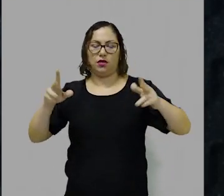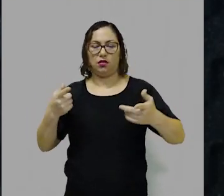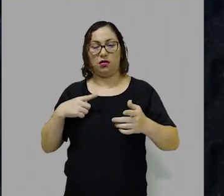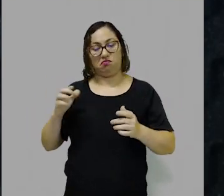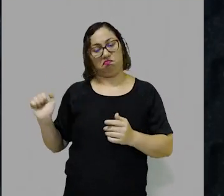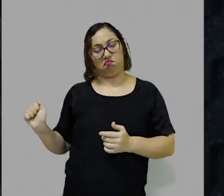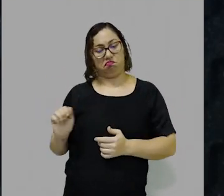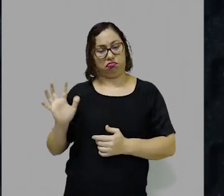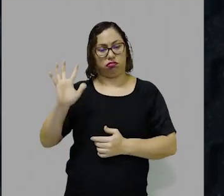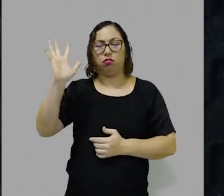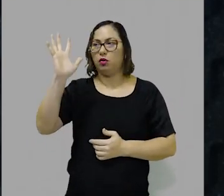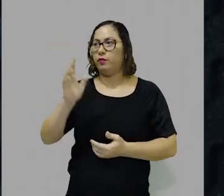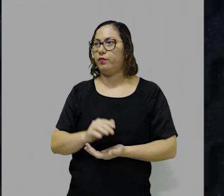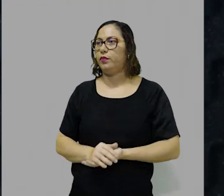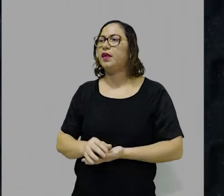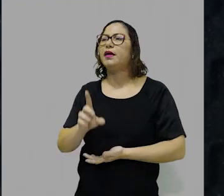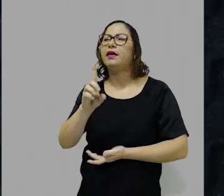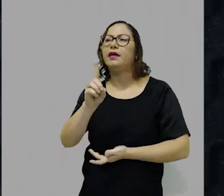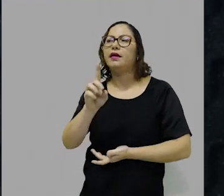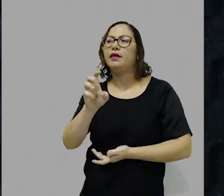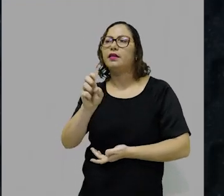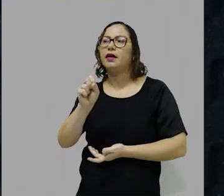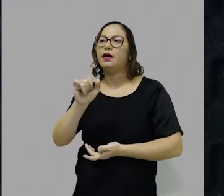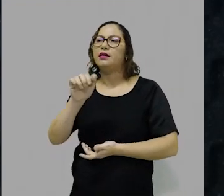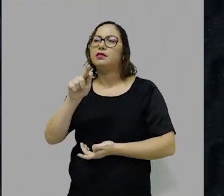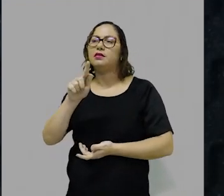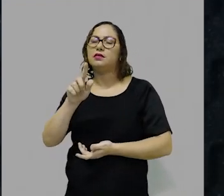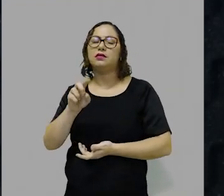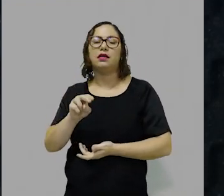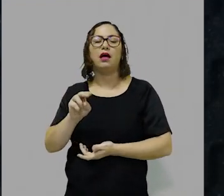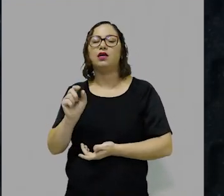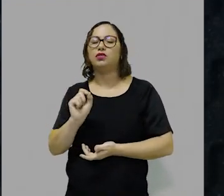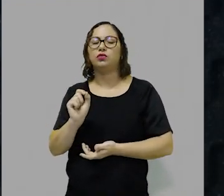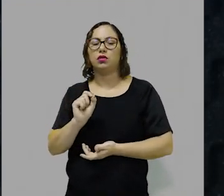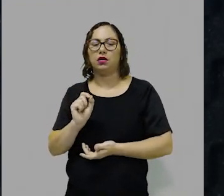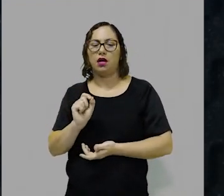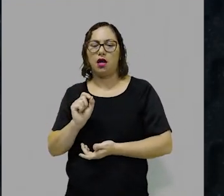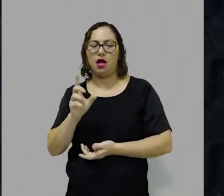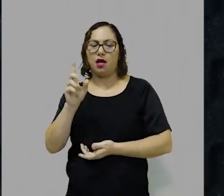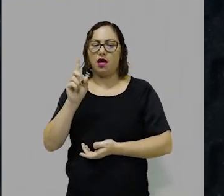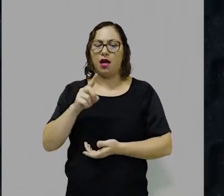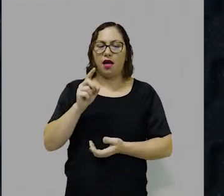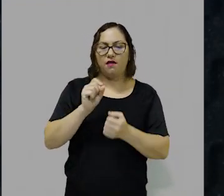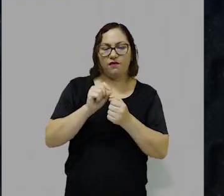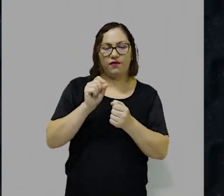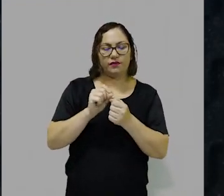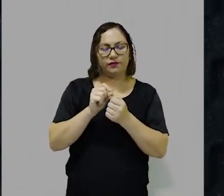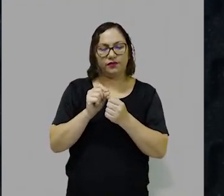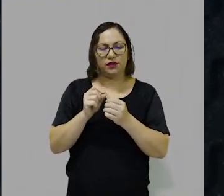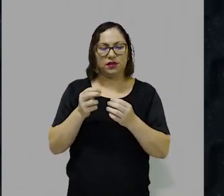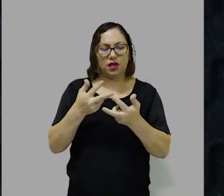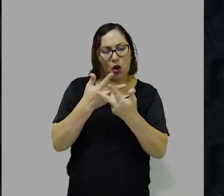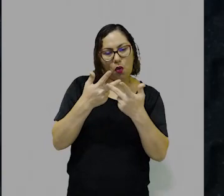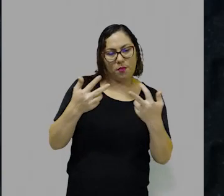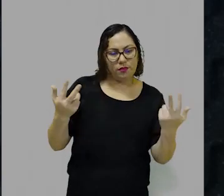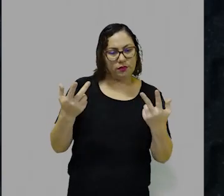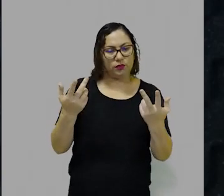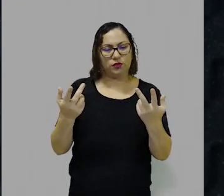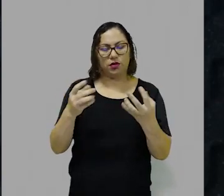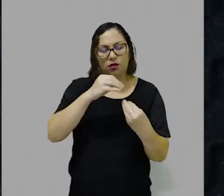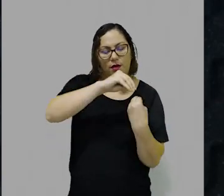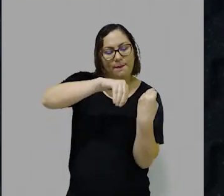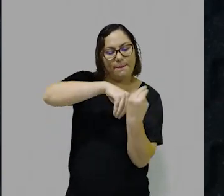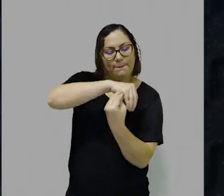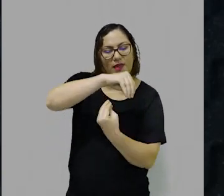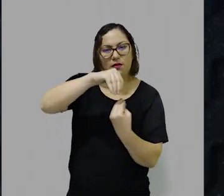altíssimos. Professor, o que é design? Você produzir literalmente objetos, design de produtos, que misturem beleza